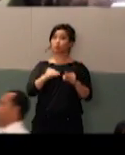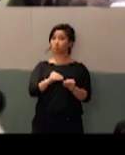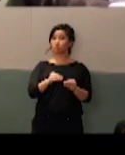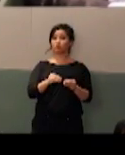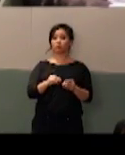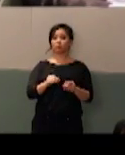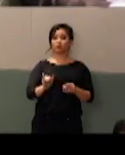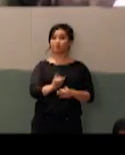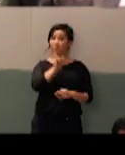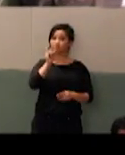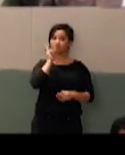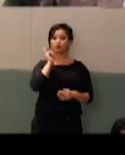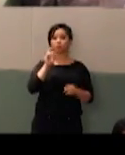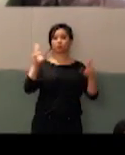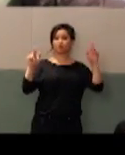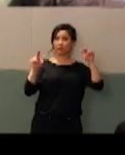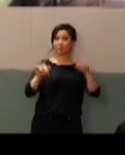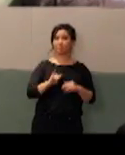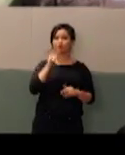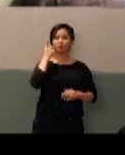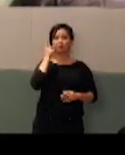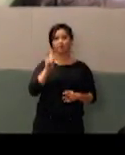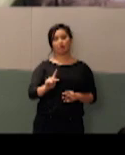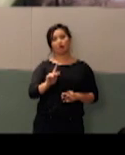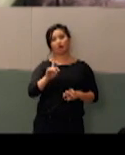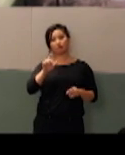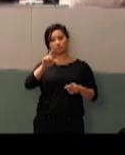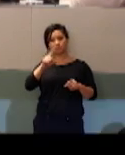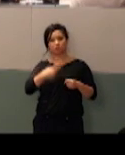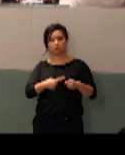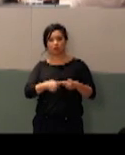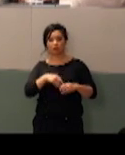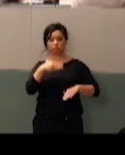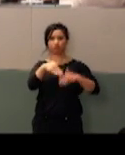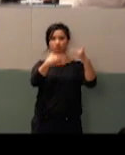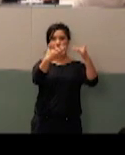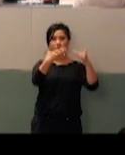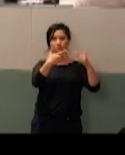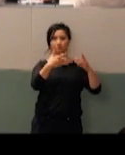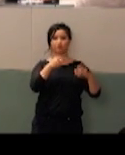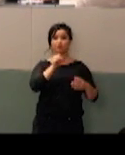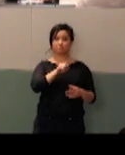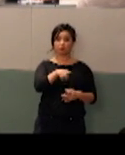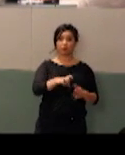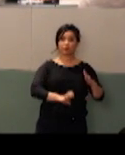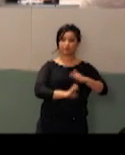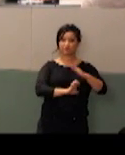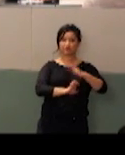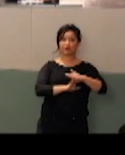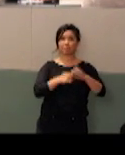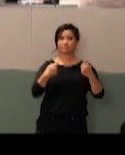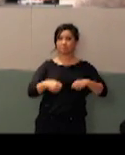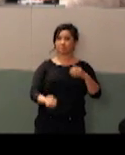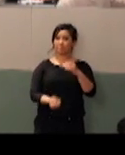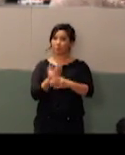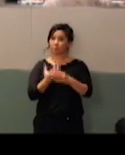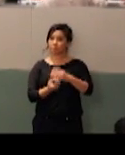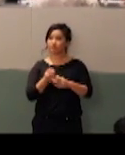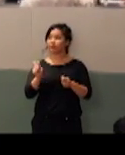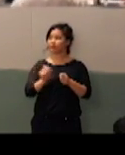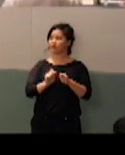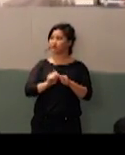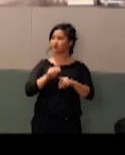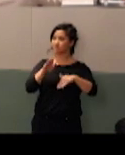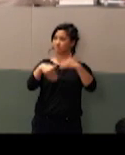da nossa capital. O empresário produzindo, o empresário fazendo o desenvolvimento e